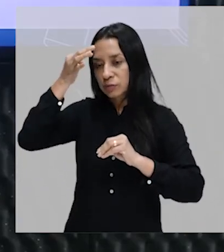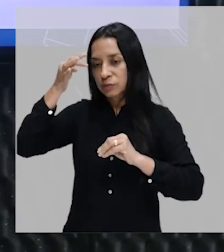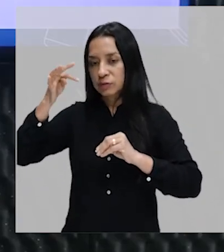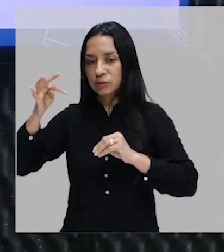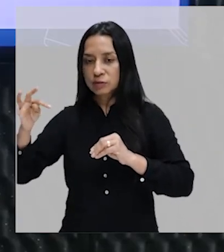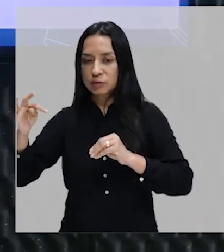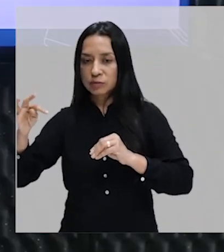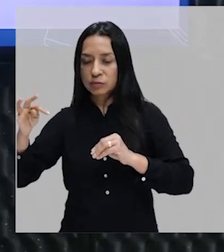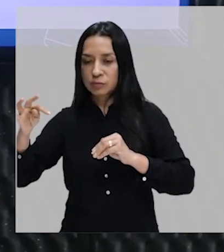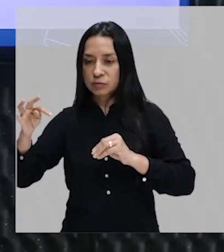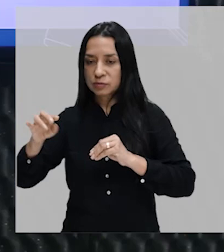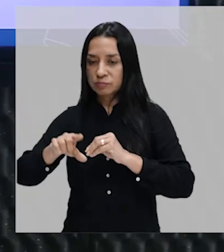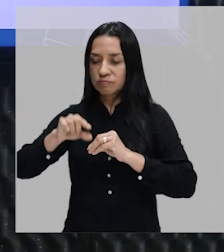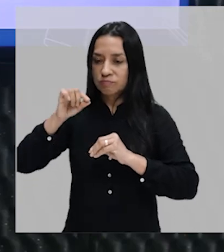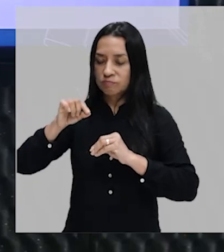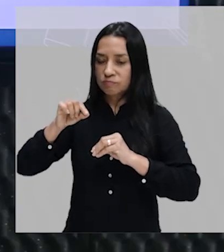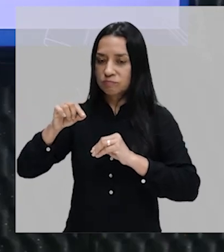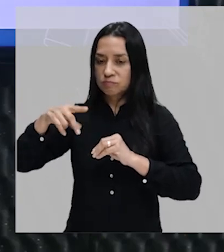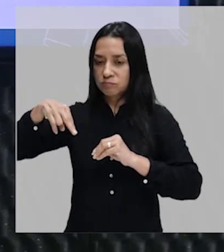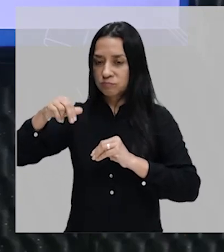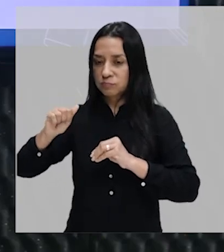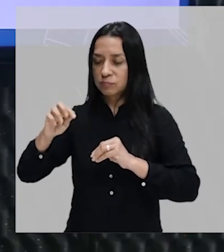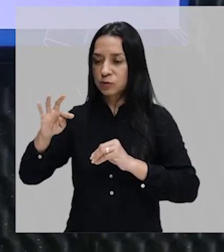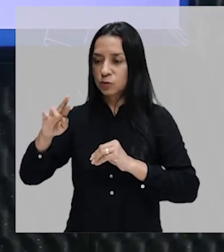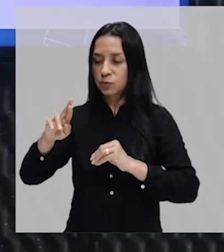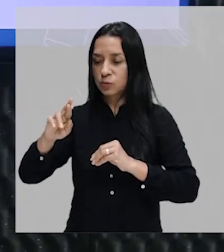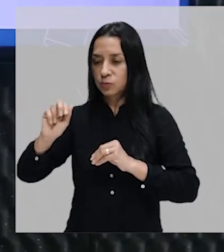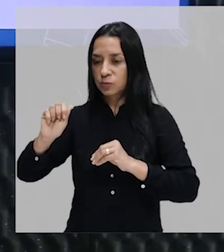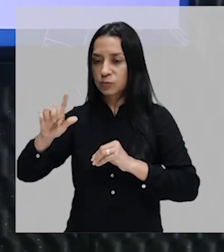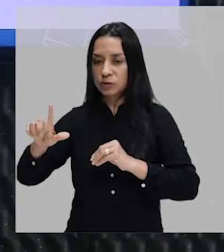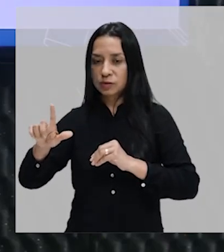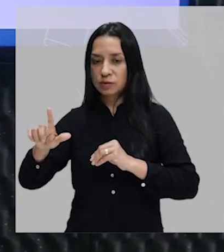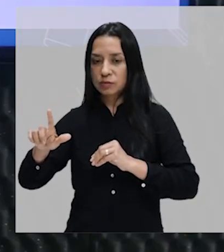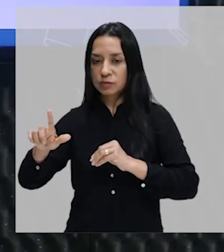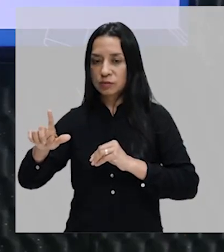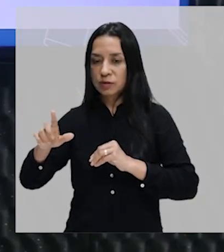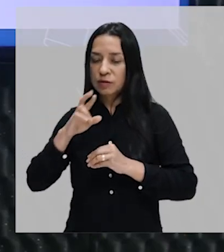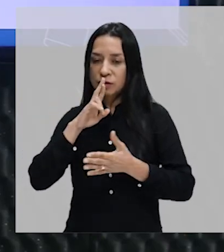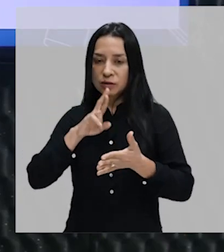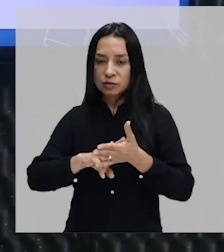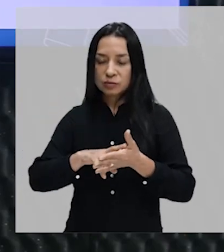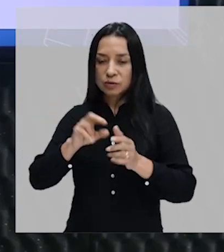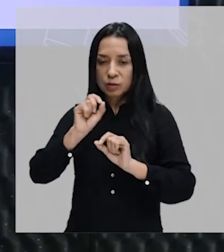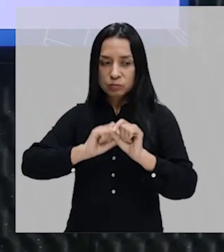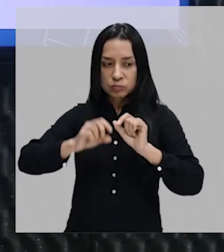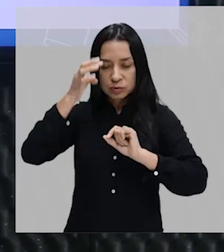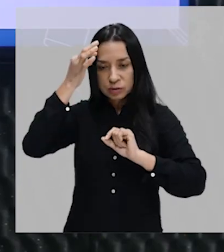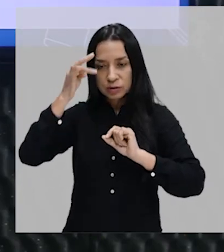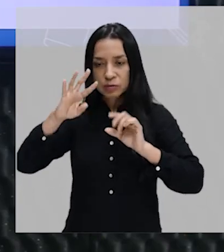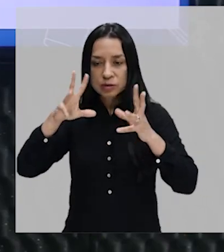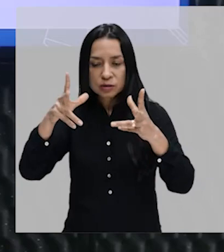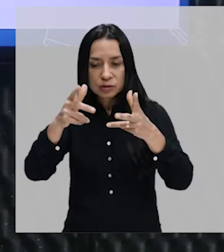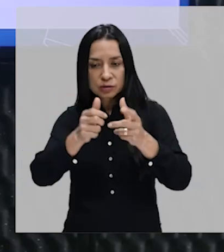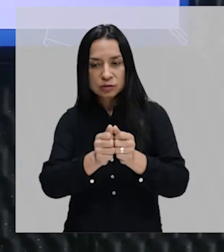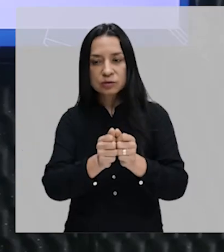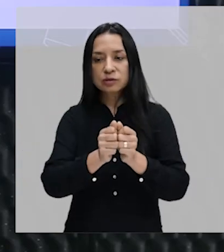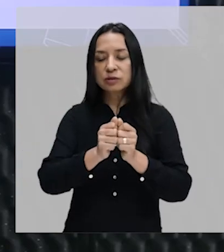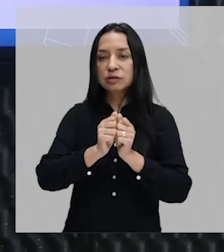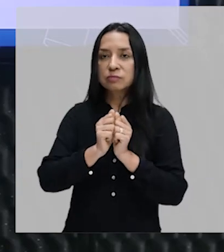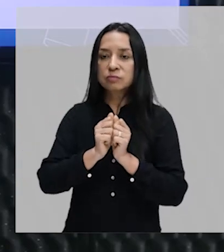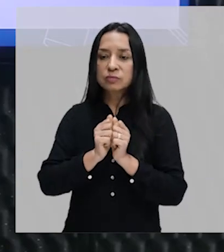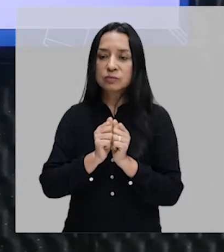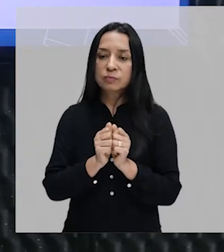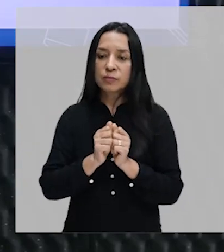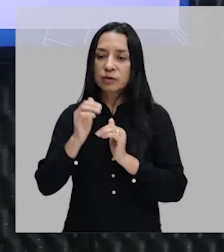natural vai resultar na teoria sintética da evolução, que nós chamamos aqui de neodarwinismo,